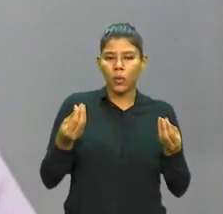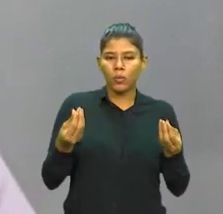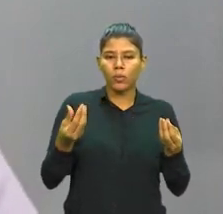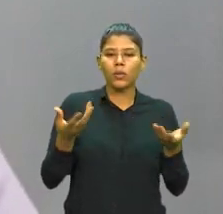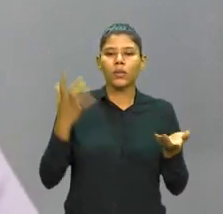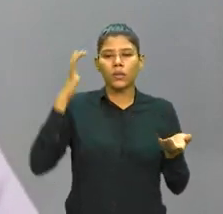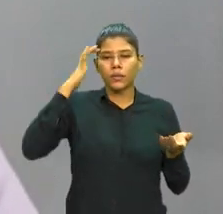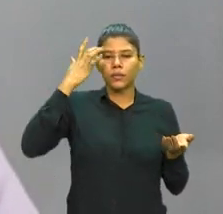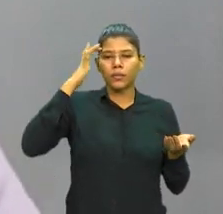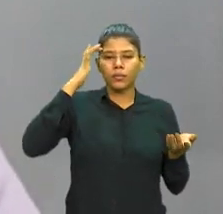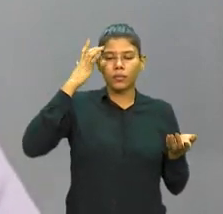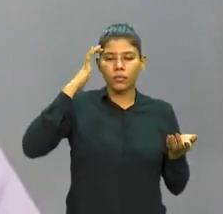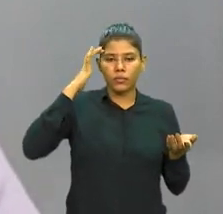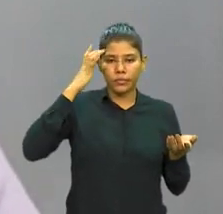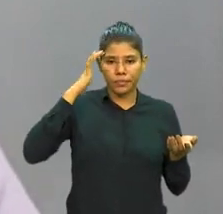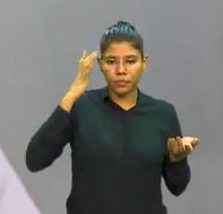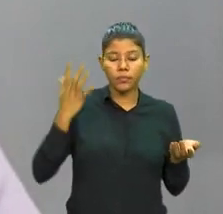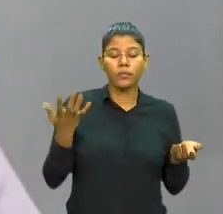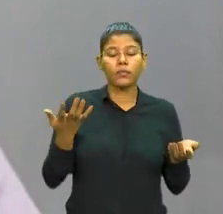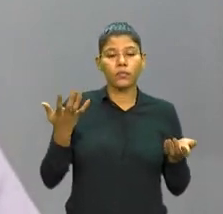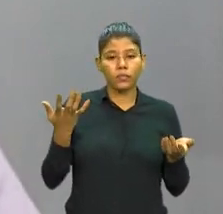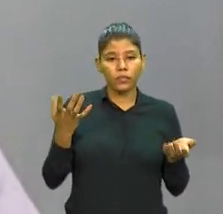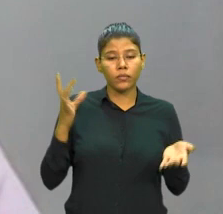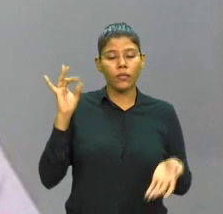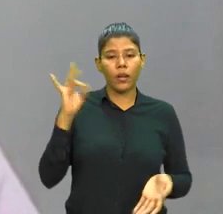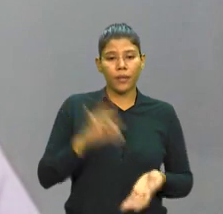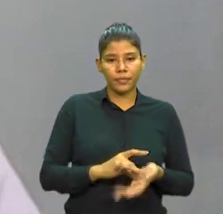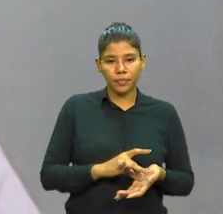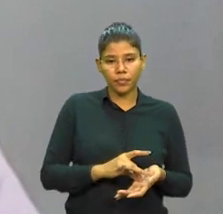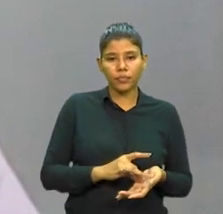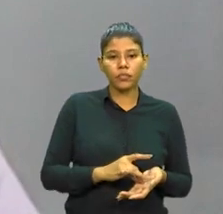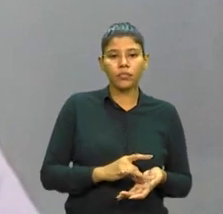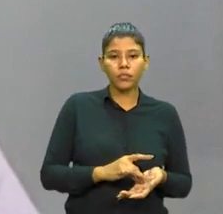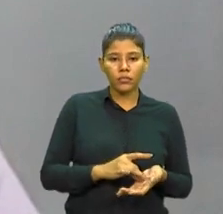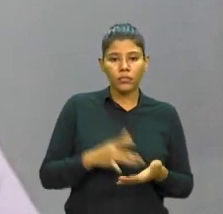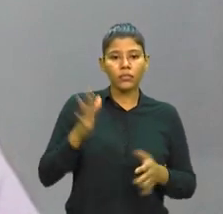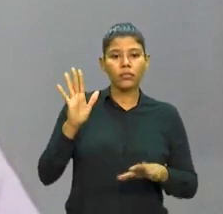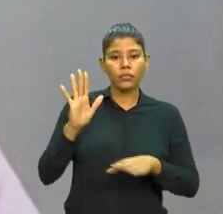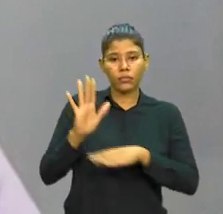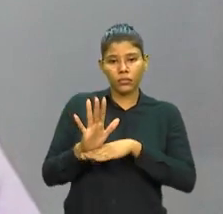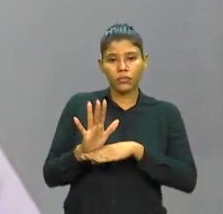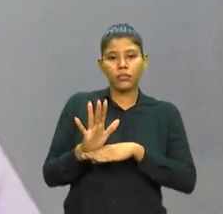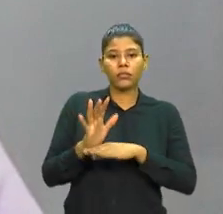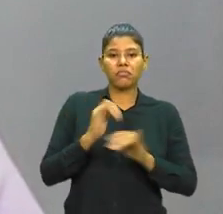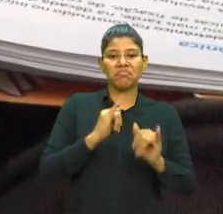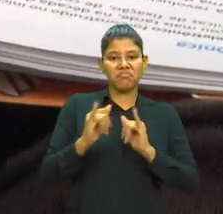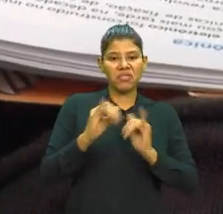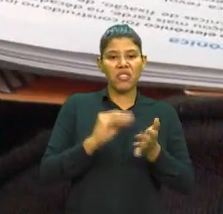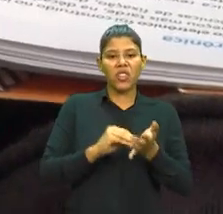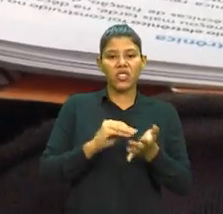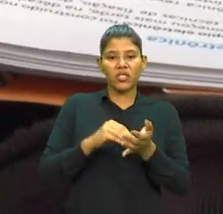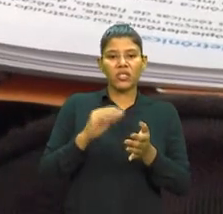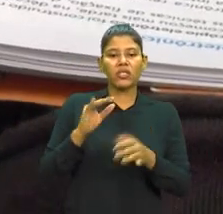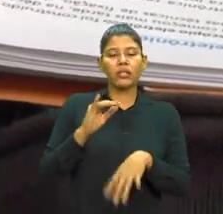causa ela foi muito preponderante a questão da conectividade sabe de acordo com o ministério